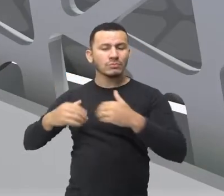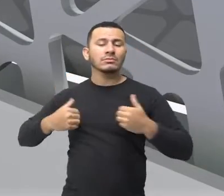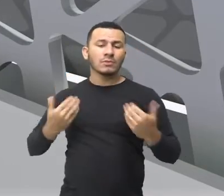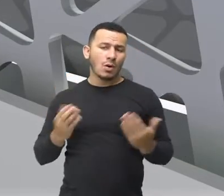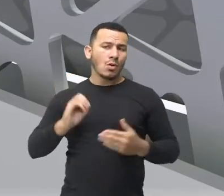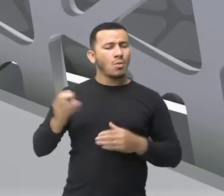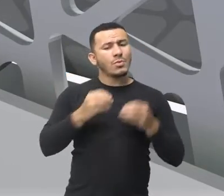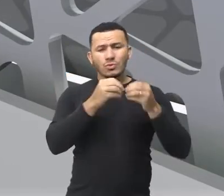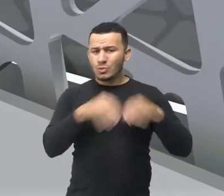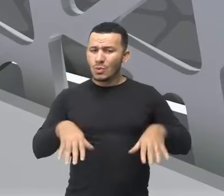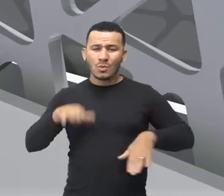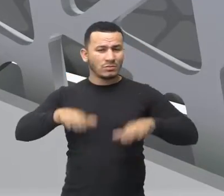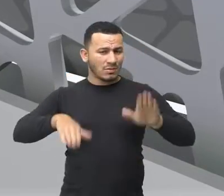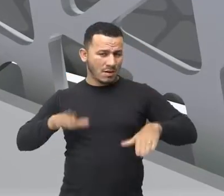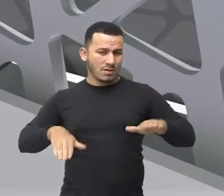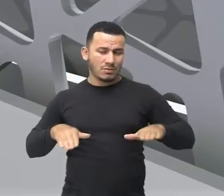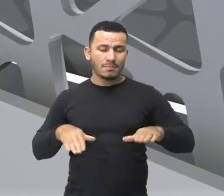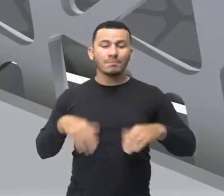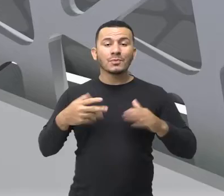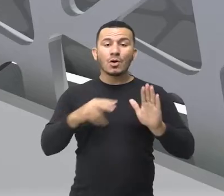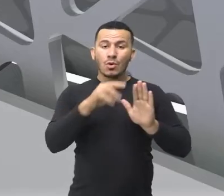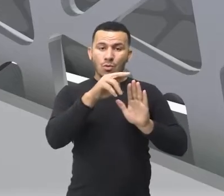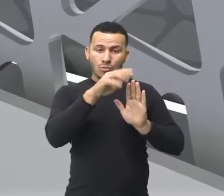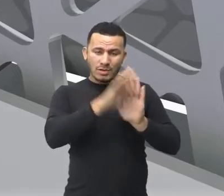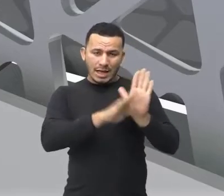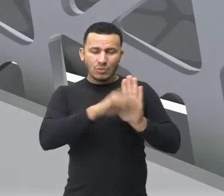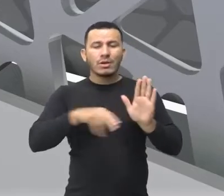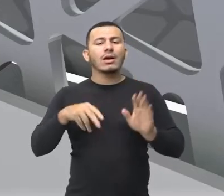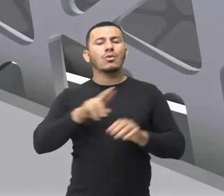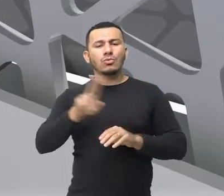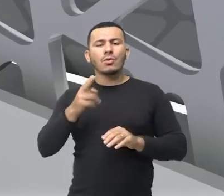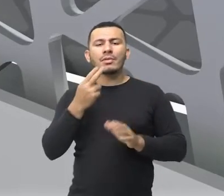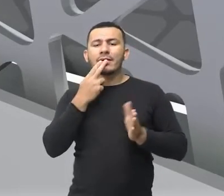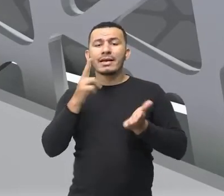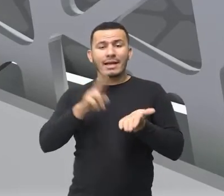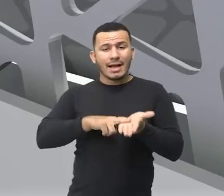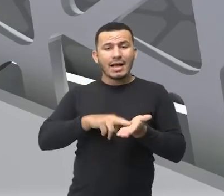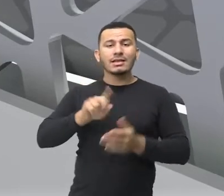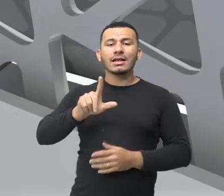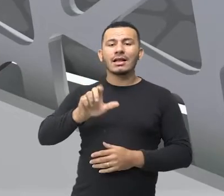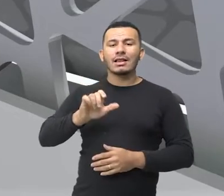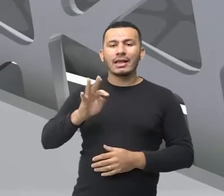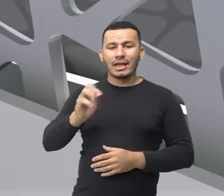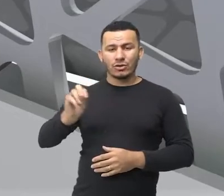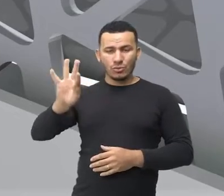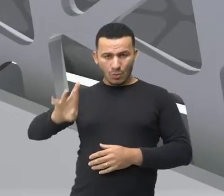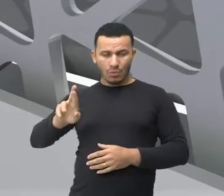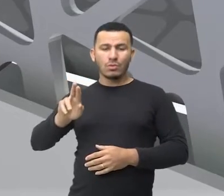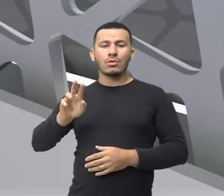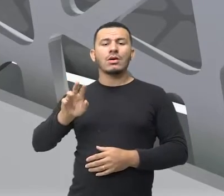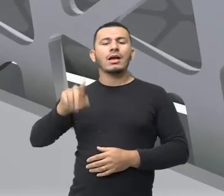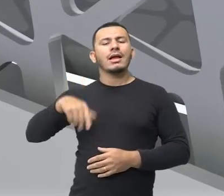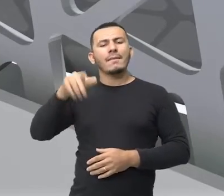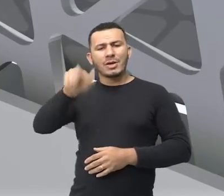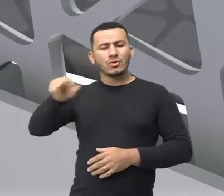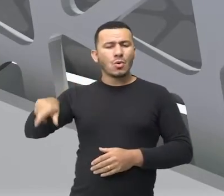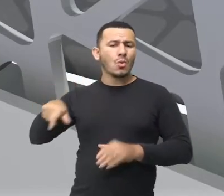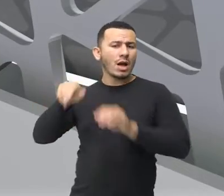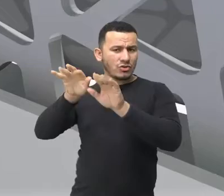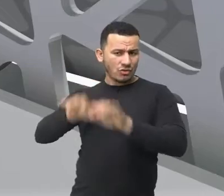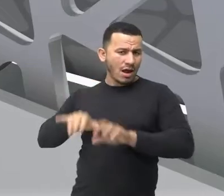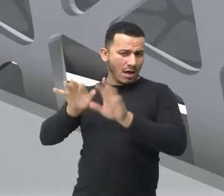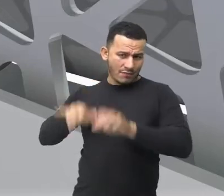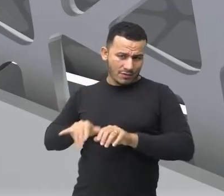Então, esse texto é a carta de leitor e literalmente a pessoa escreve. E aí agora eu vou mostrar para vocês